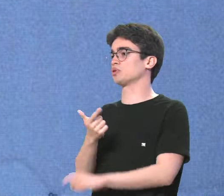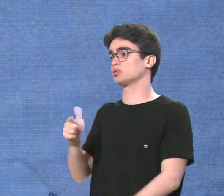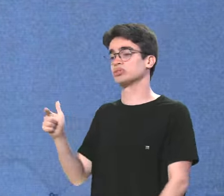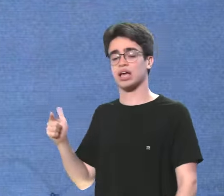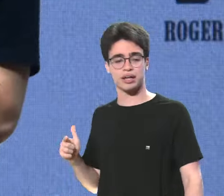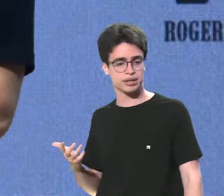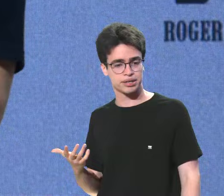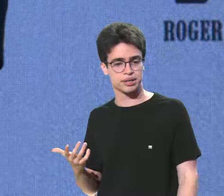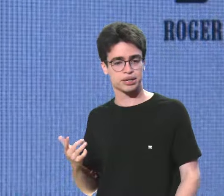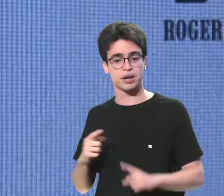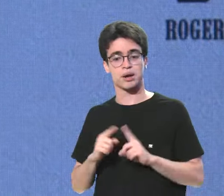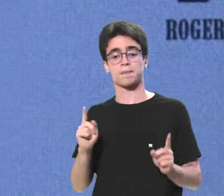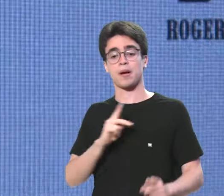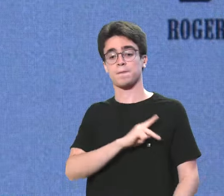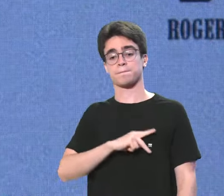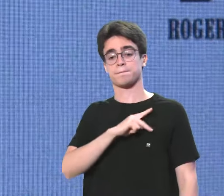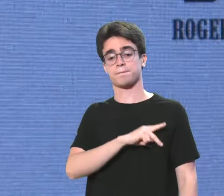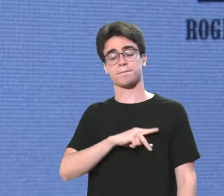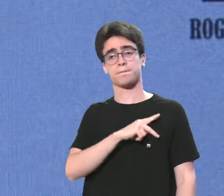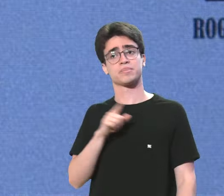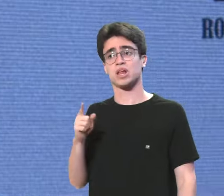sinagoga Saulo